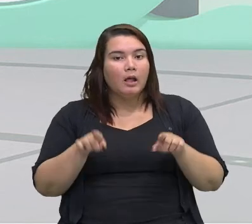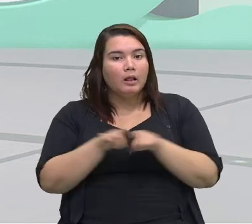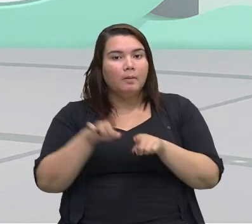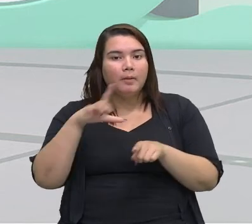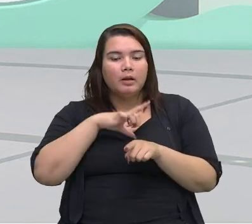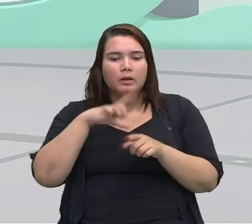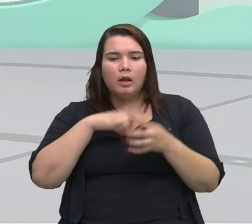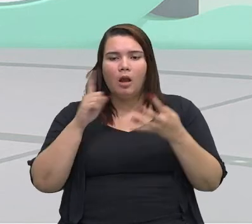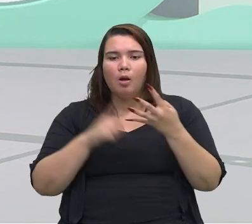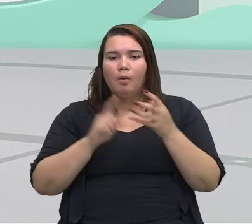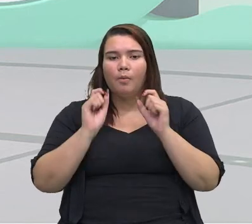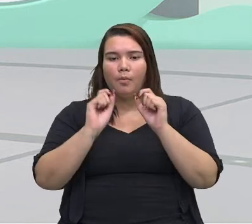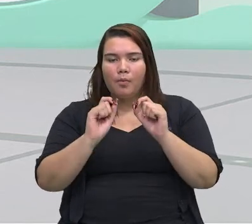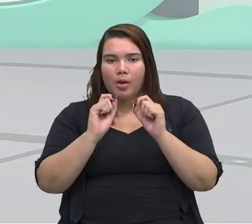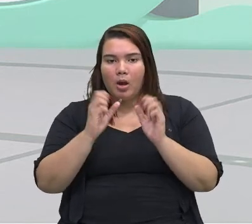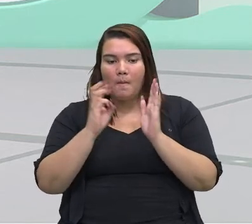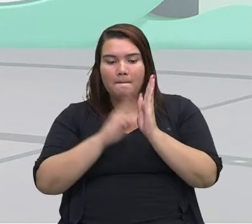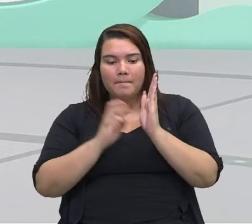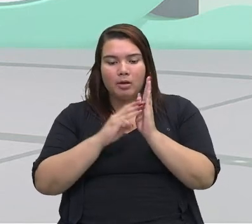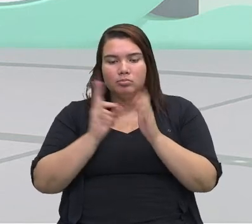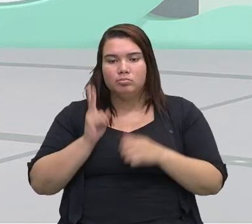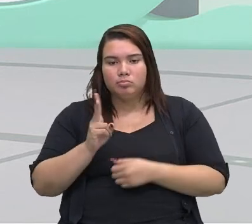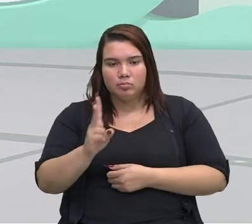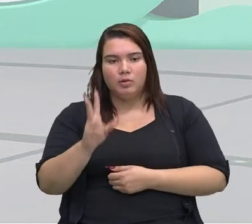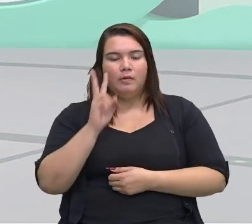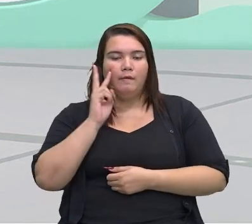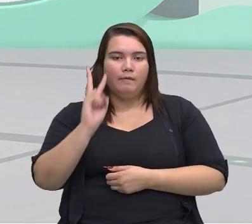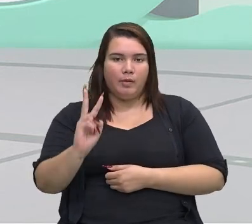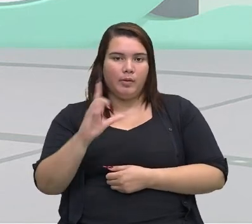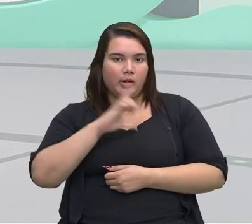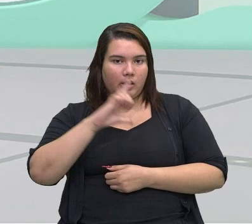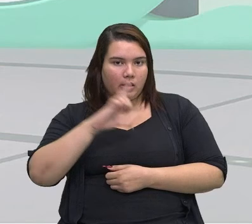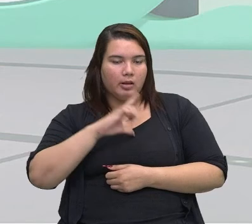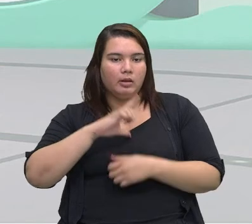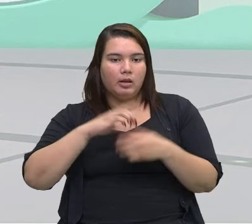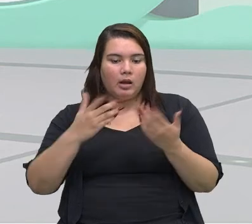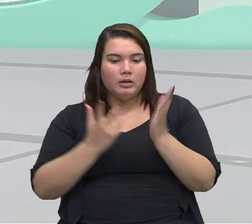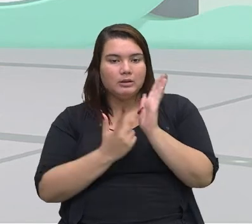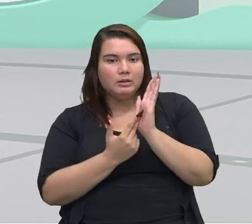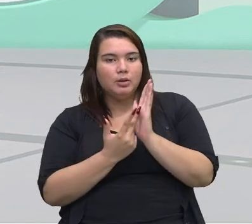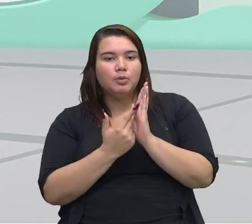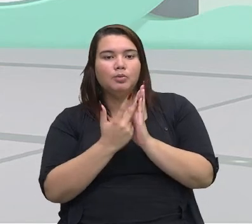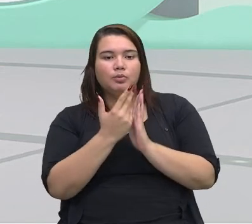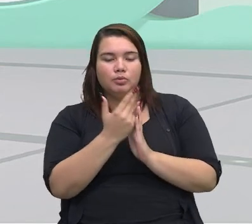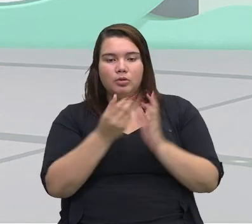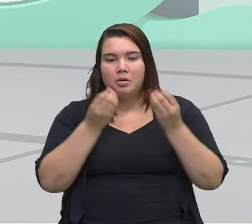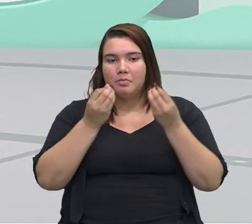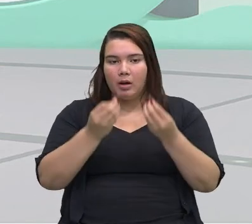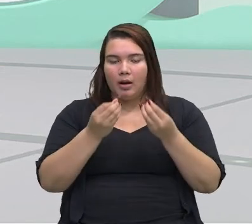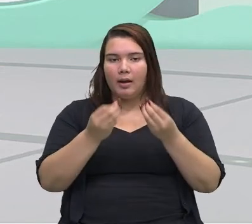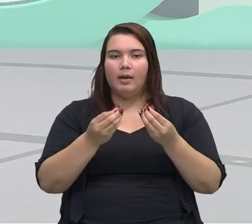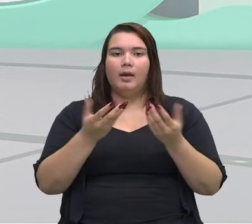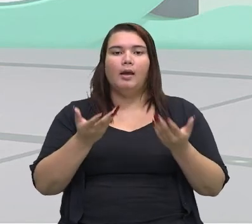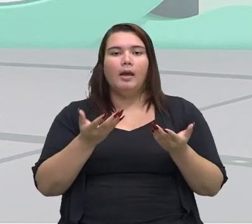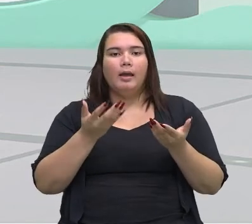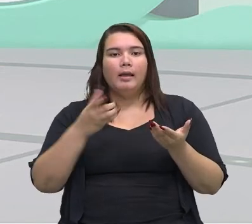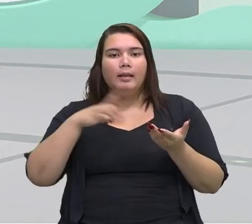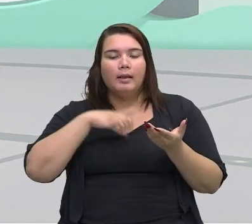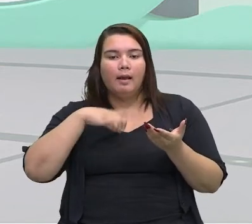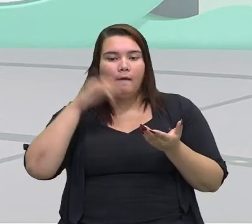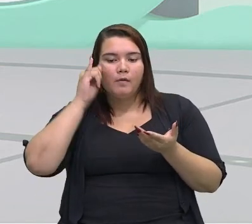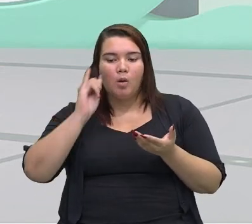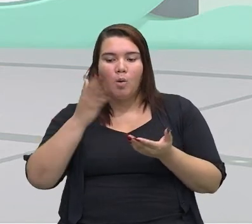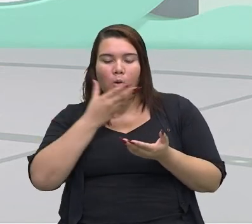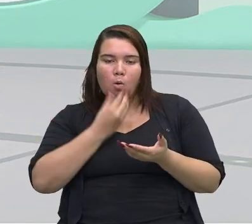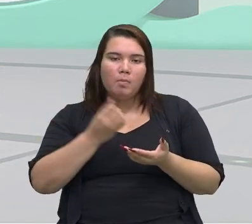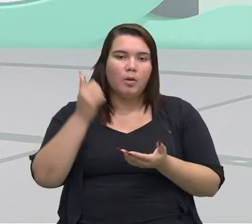os métodos definitivos. Como o nome já diz, a gente já tem ali uma cirurgia para fazer ali com que nem a mulher e